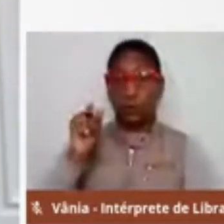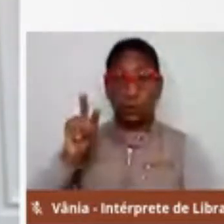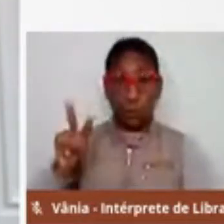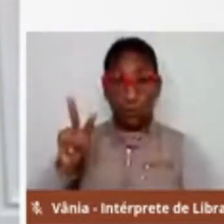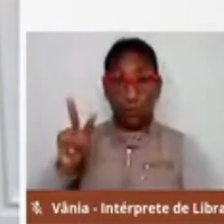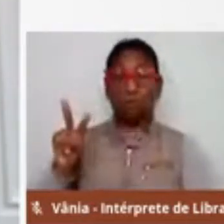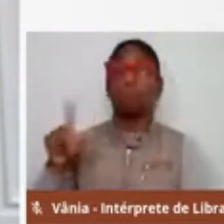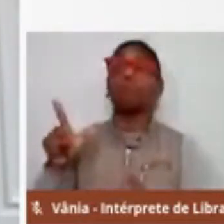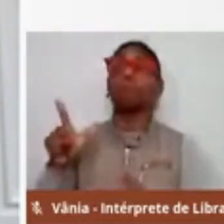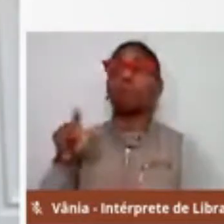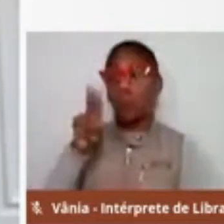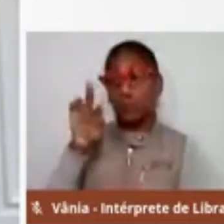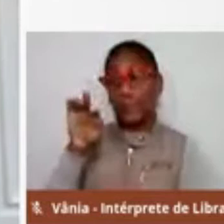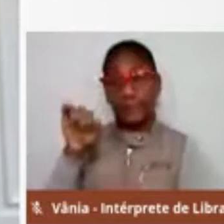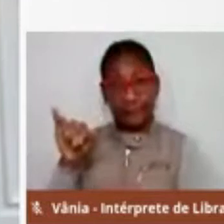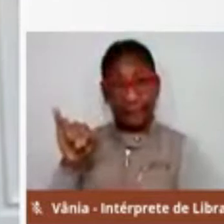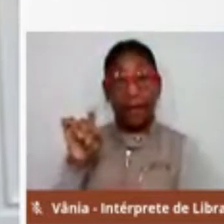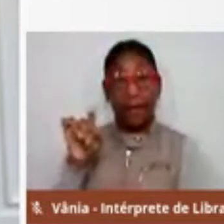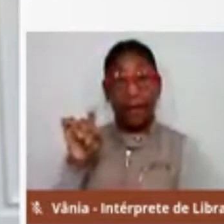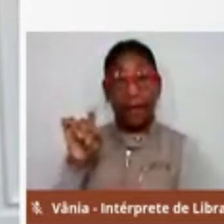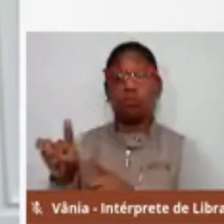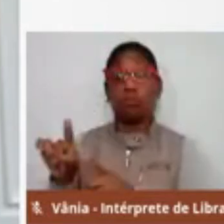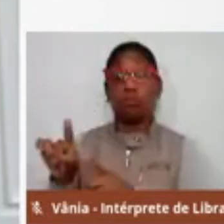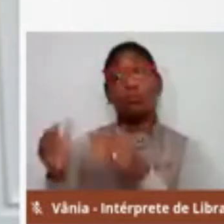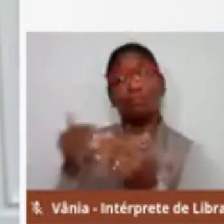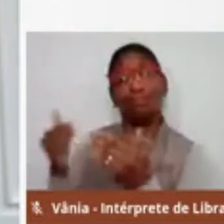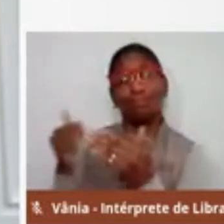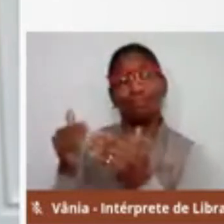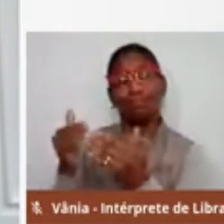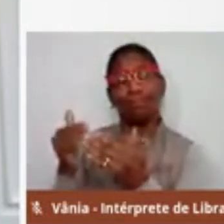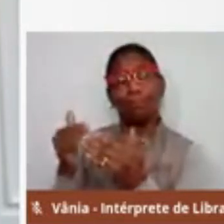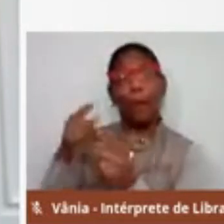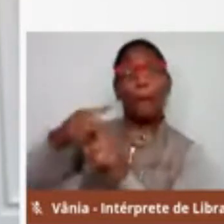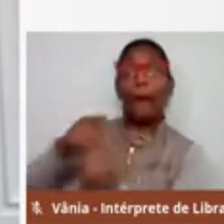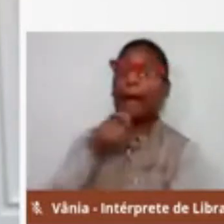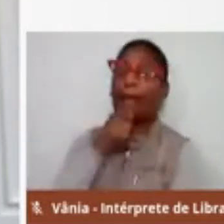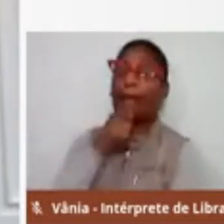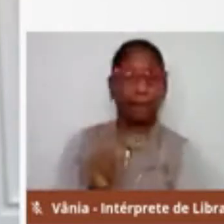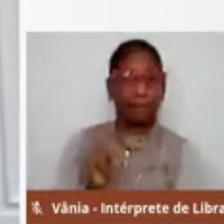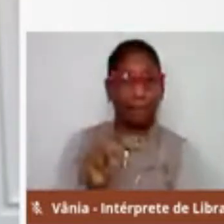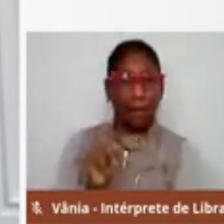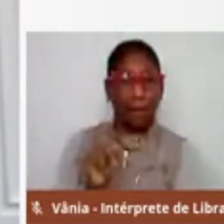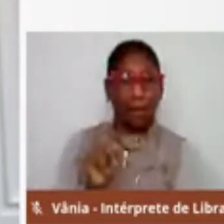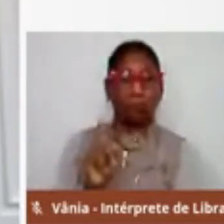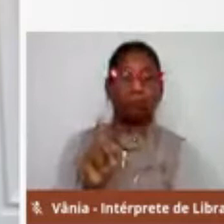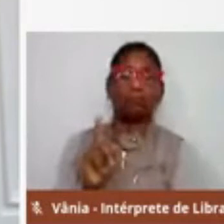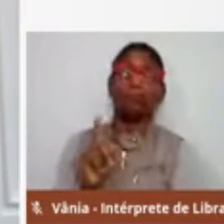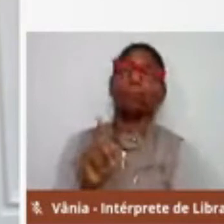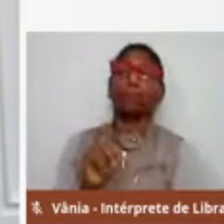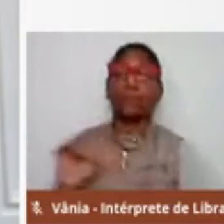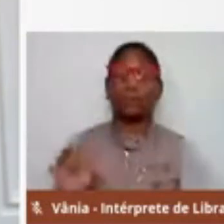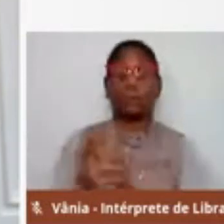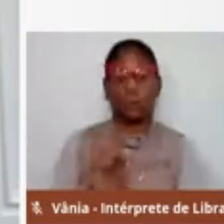são ocupados por pacientes suspeitos. No total, entre suspeitos e confirmados, nós temos